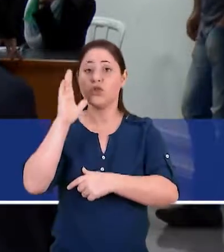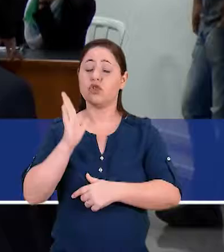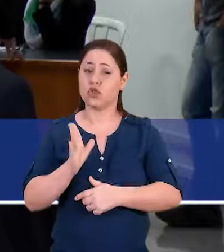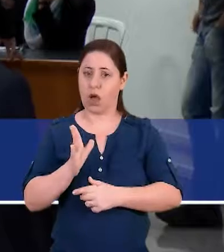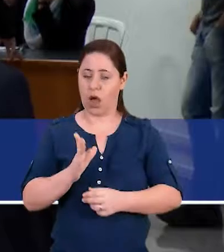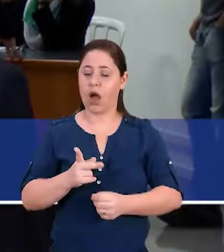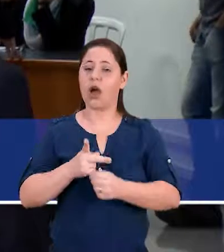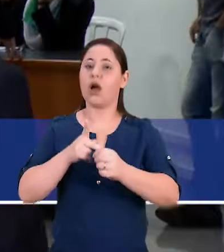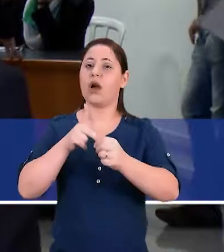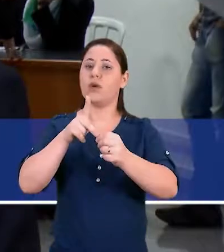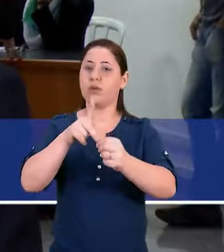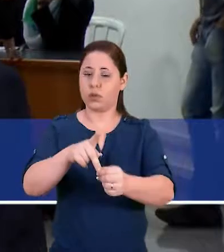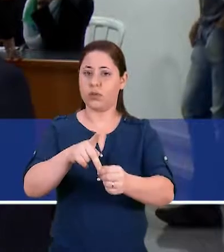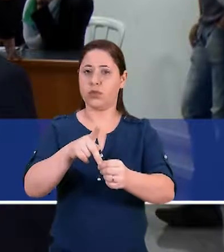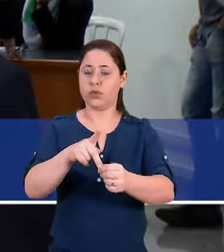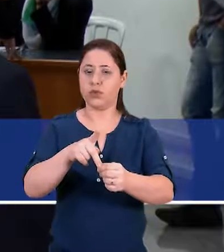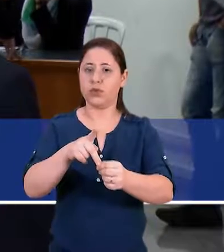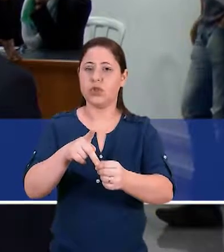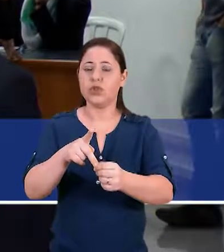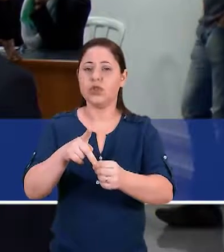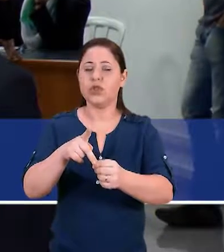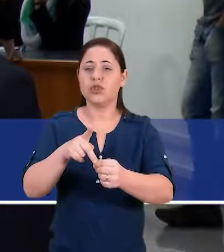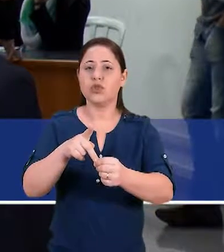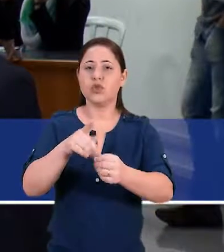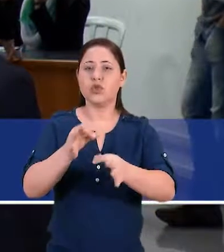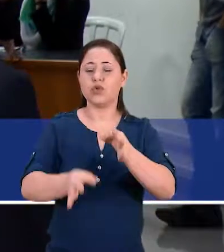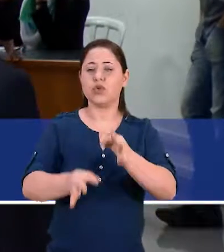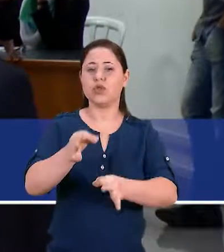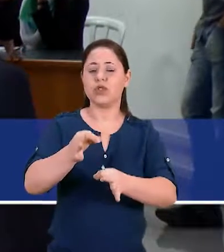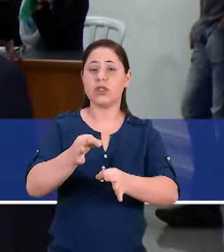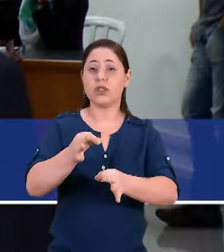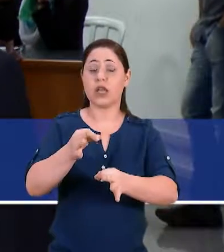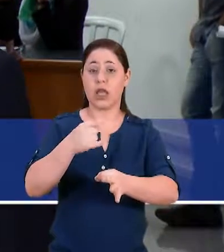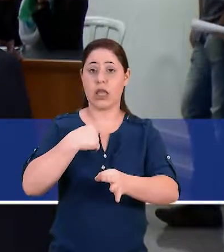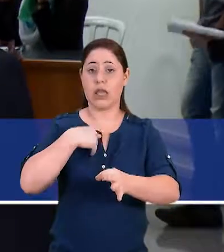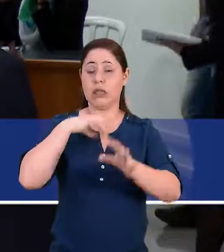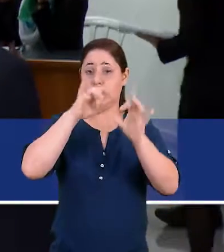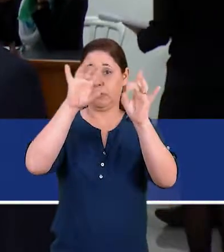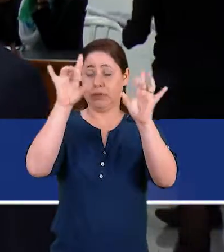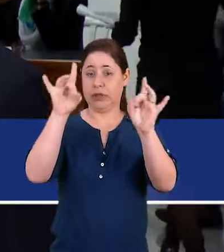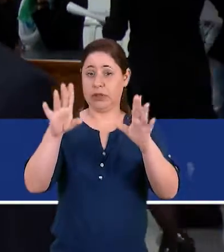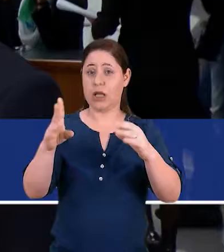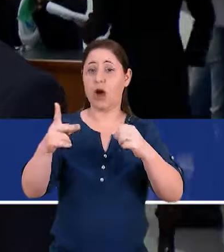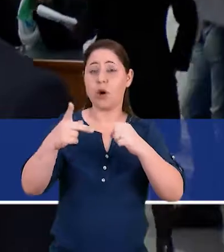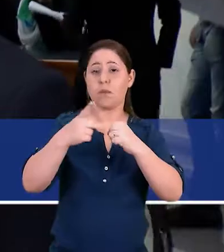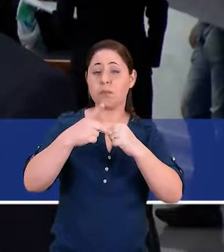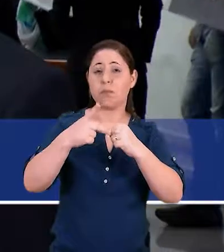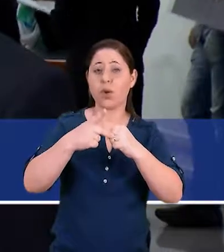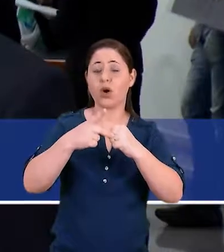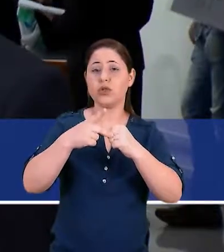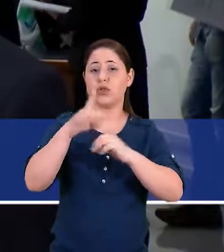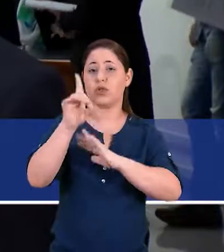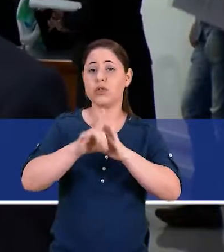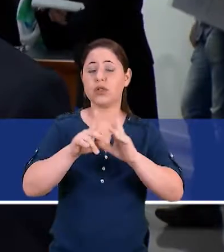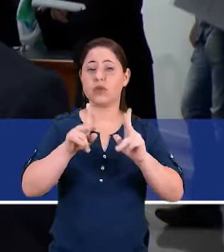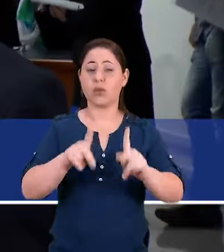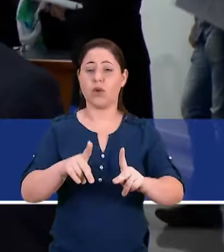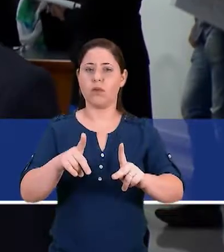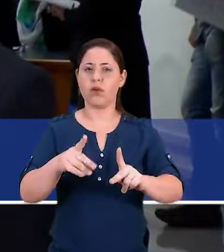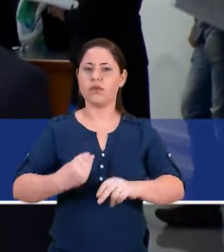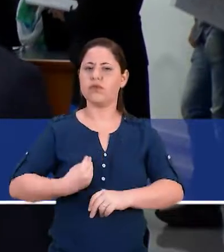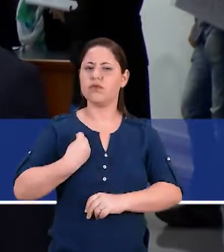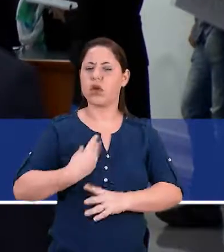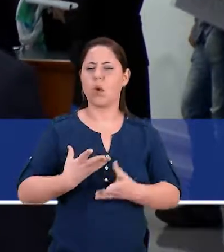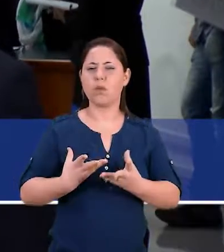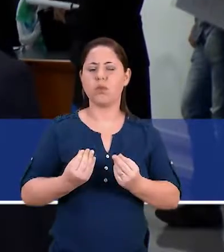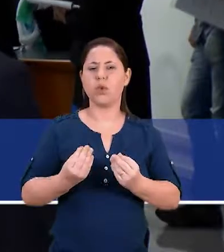era promotor de justiça, mas fui colocado à disposição pela minha especialização em direito público. Então, convivi aqui